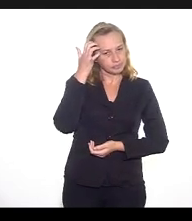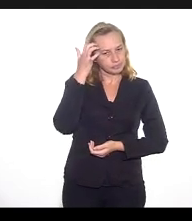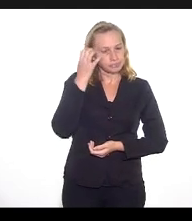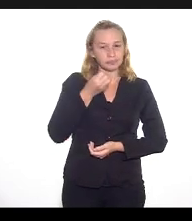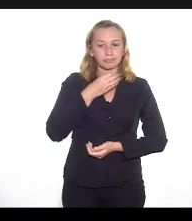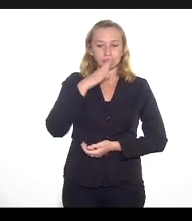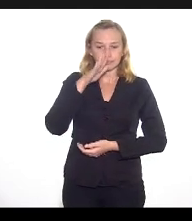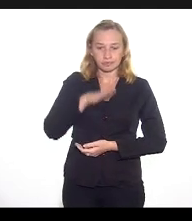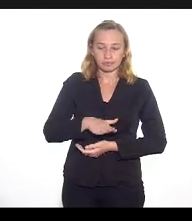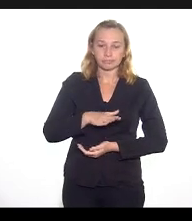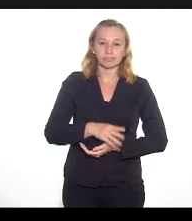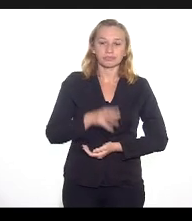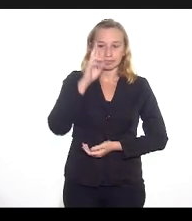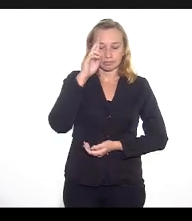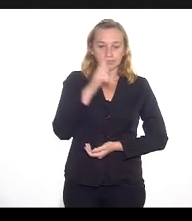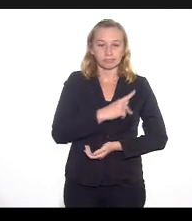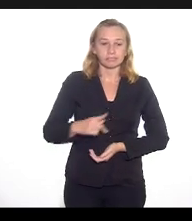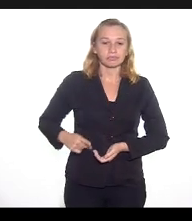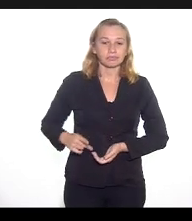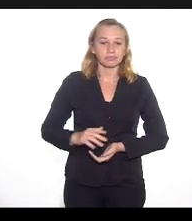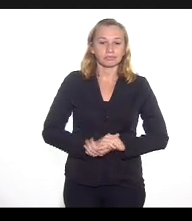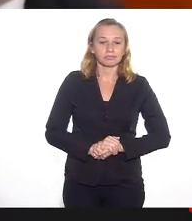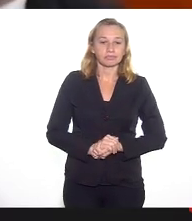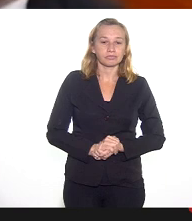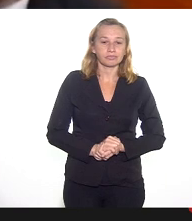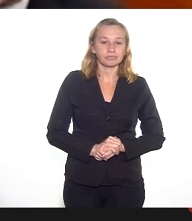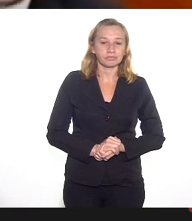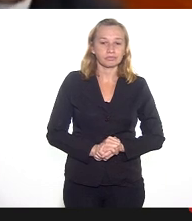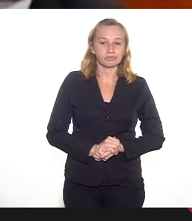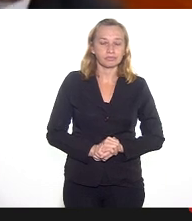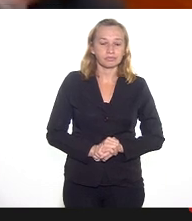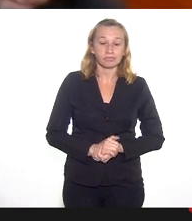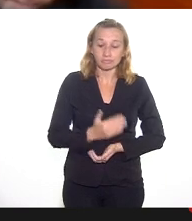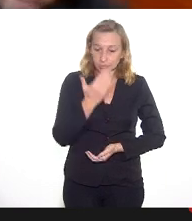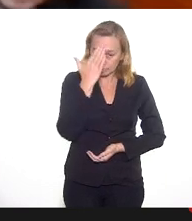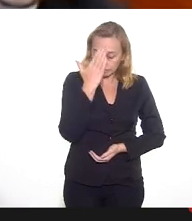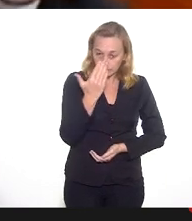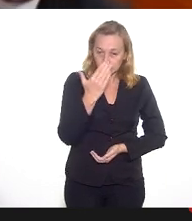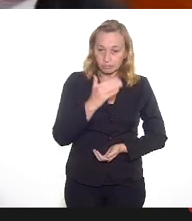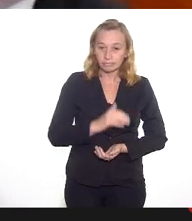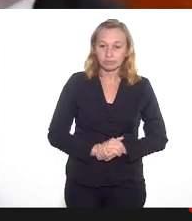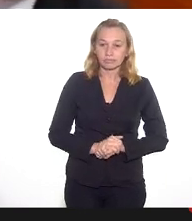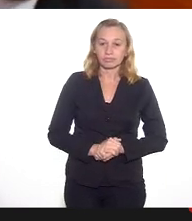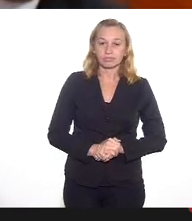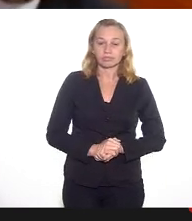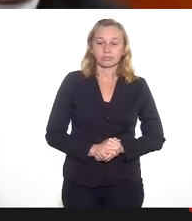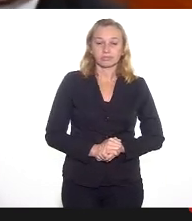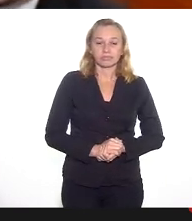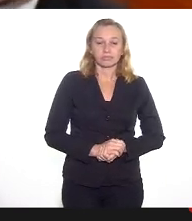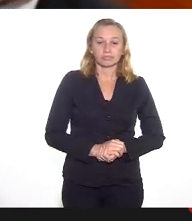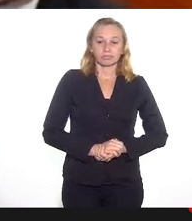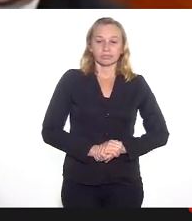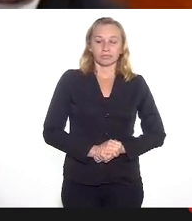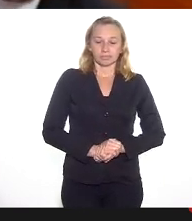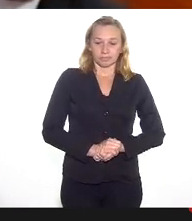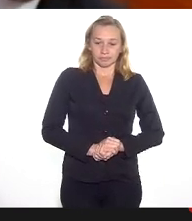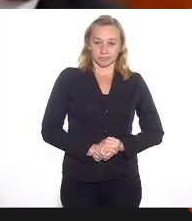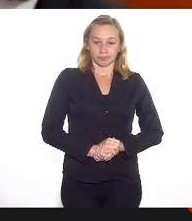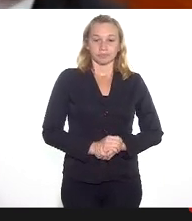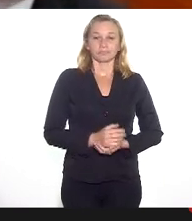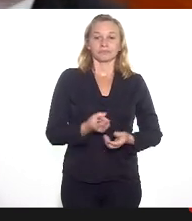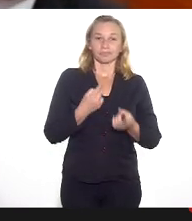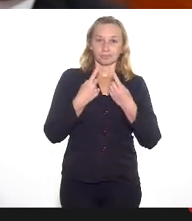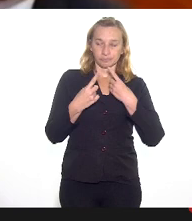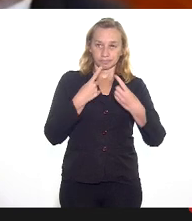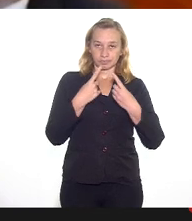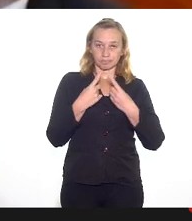tarde, senhor presidente. Gostaria de agradecer a essa sessão aí, novamente, por colocar as questões